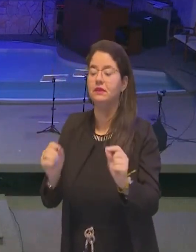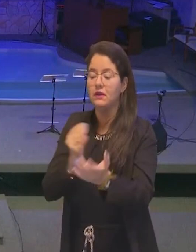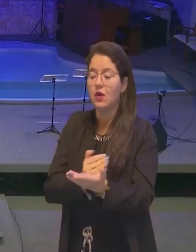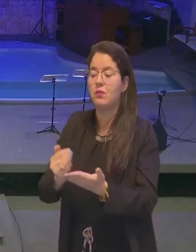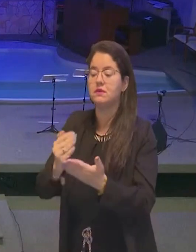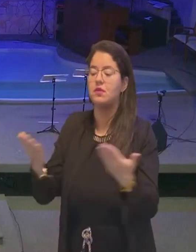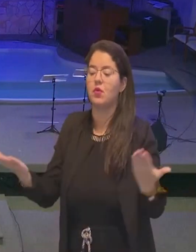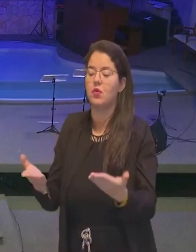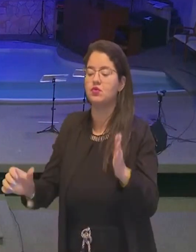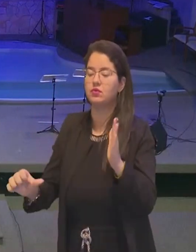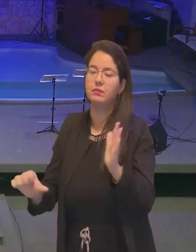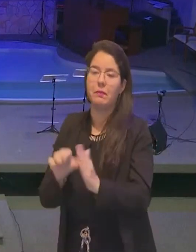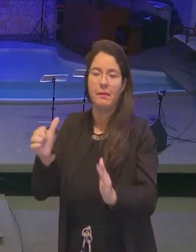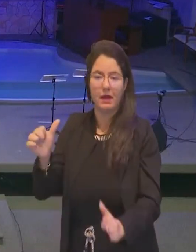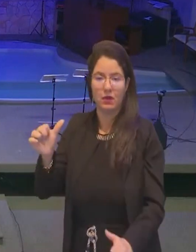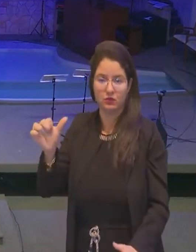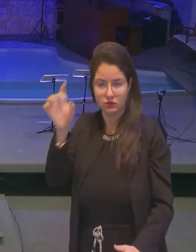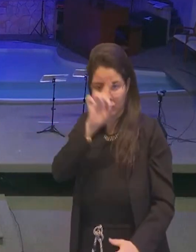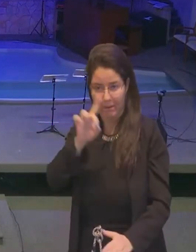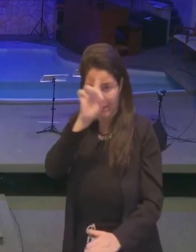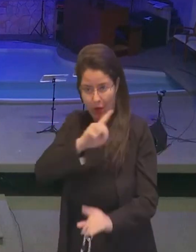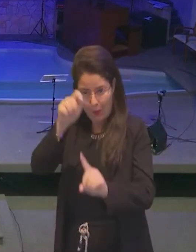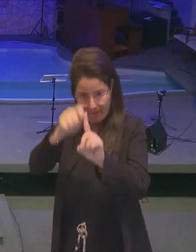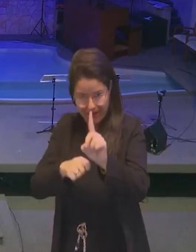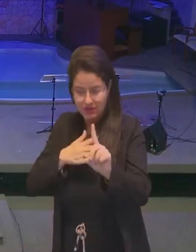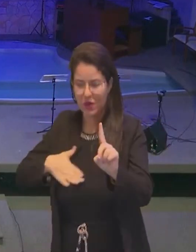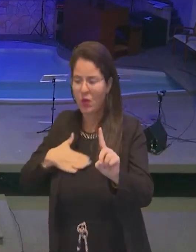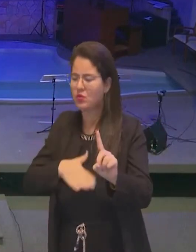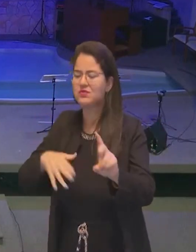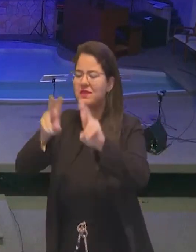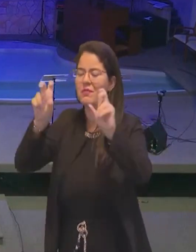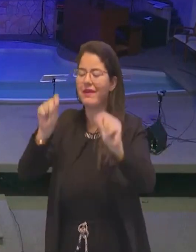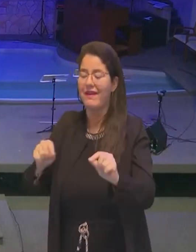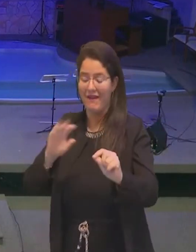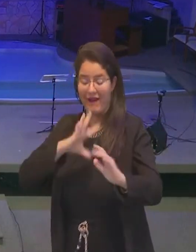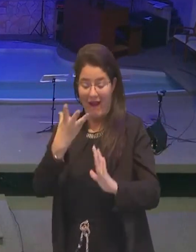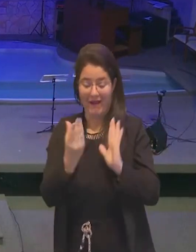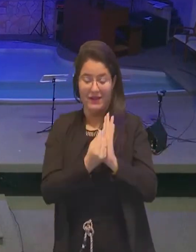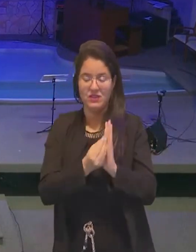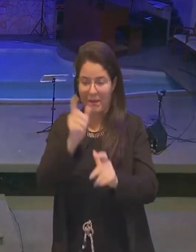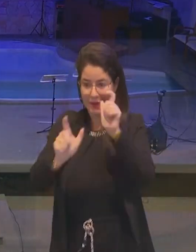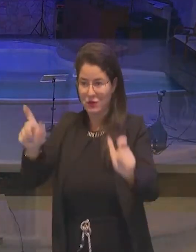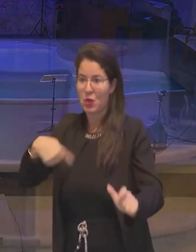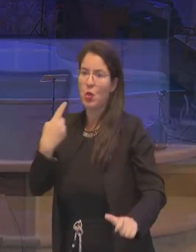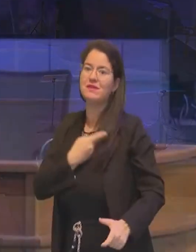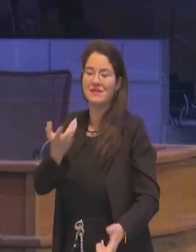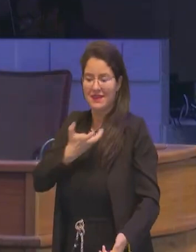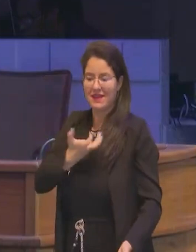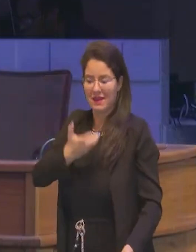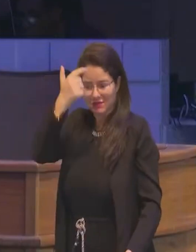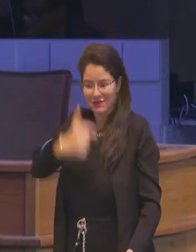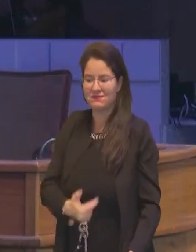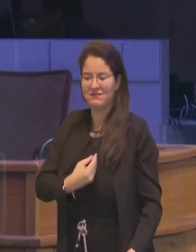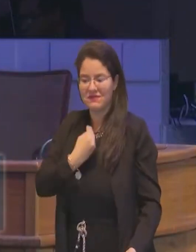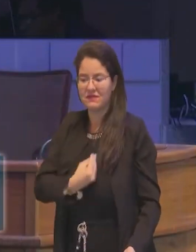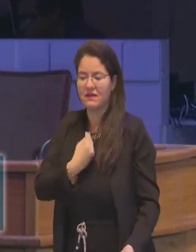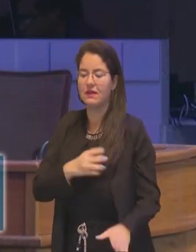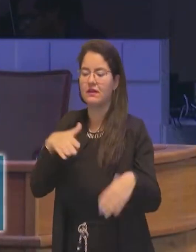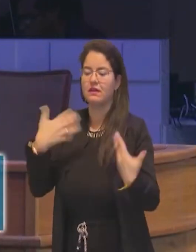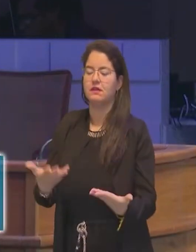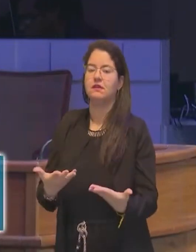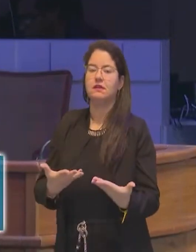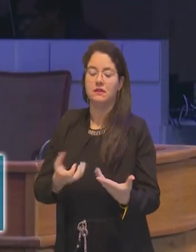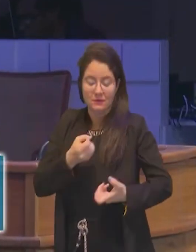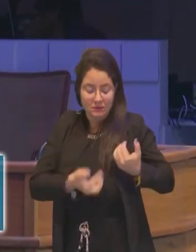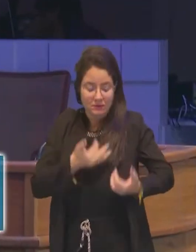Iniciamos no primeiro domingo do mês de agosto a igreja que queremos ser. E hoje com a ênfase reacendendo a chama do